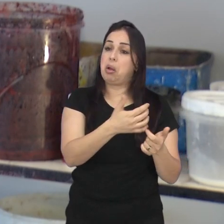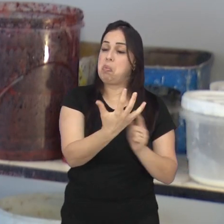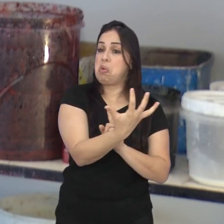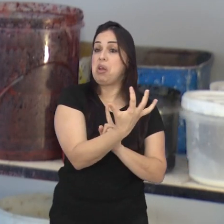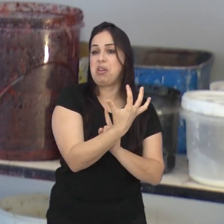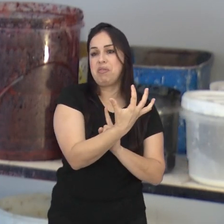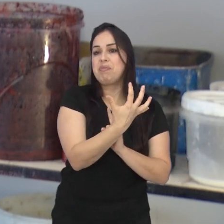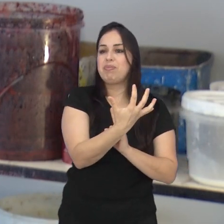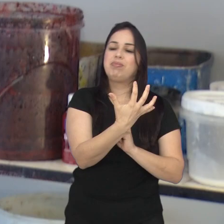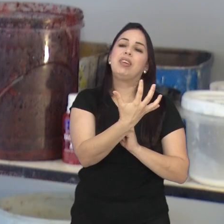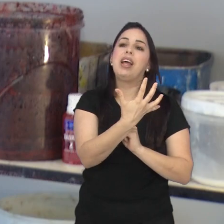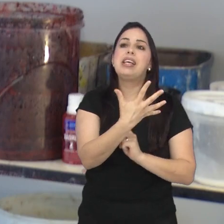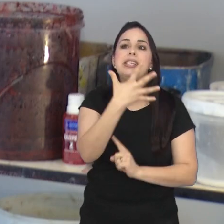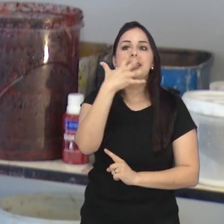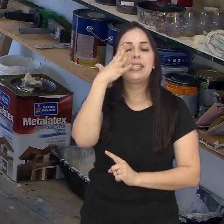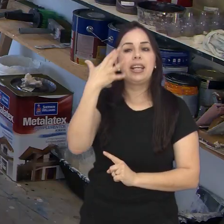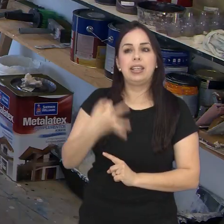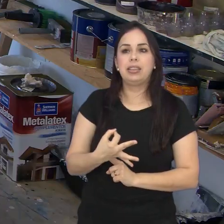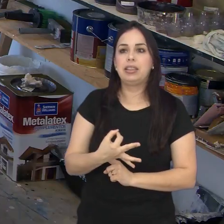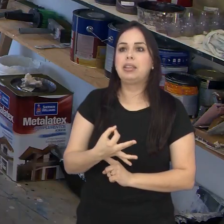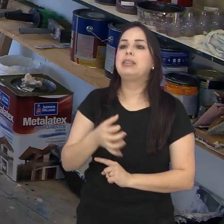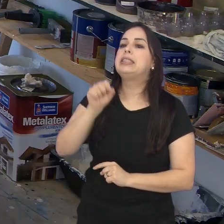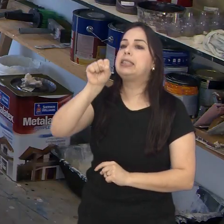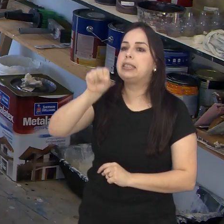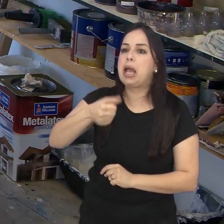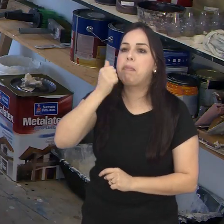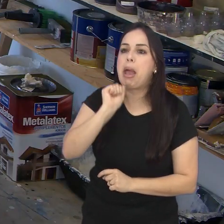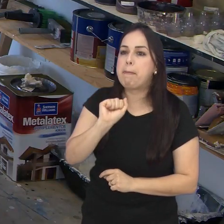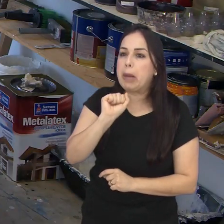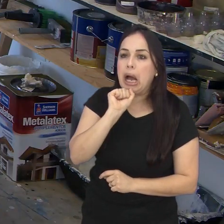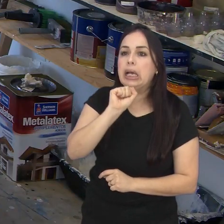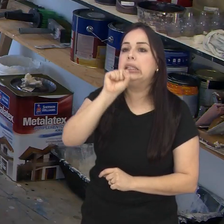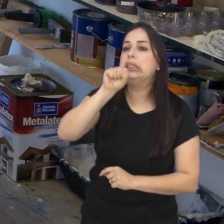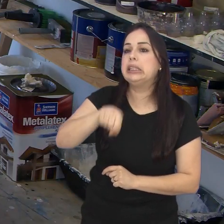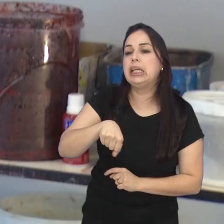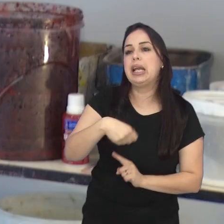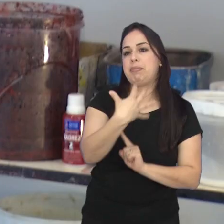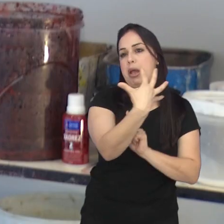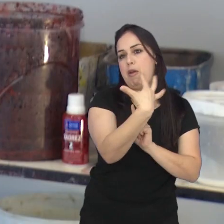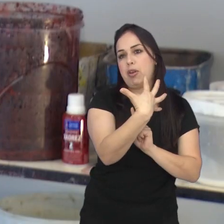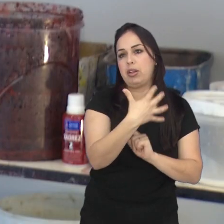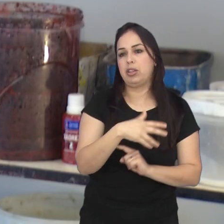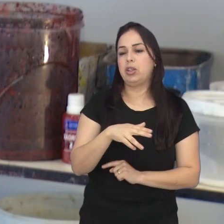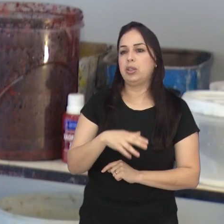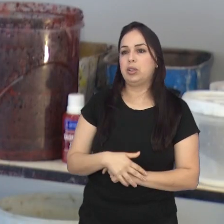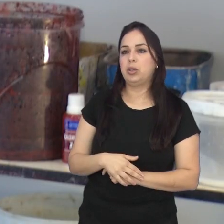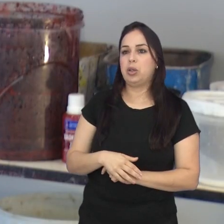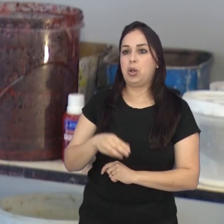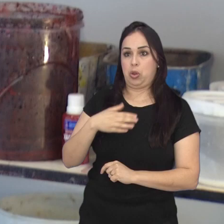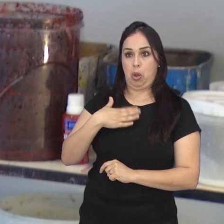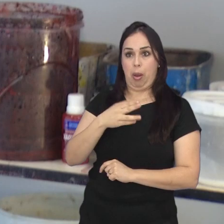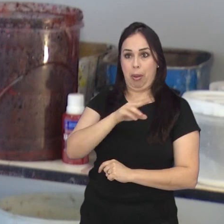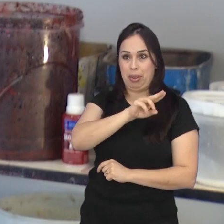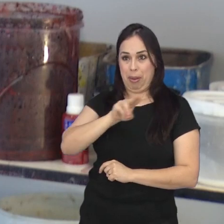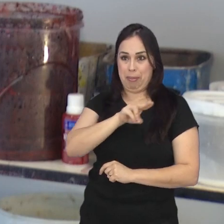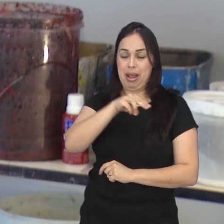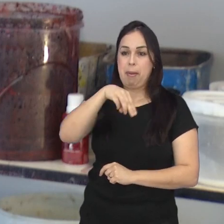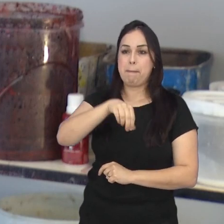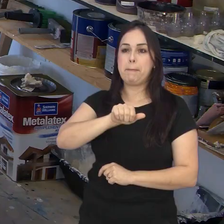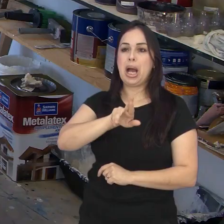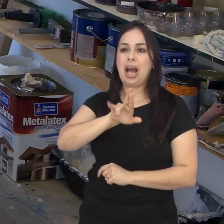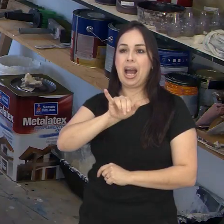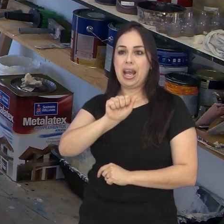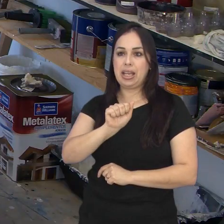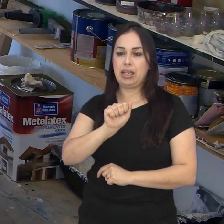E vem daí, com certeza, né? Então é da sua mãe, sim, a sua mãe. Exatamente. Qual que é o nome da sua mãe? Maria Sônia Junqueira de